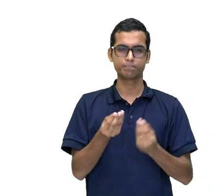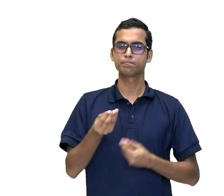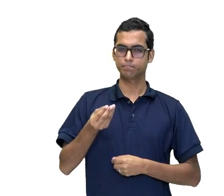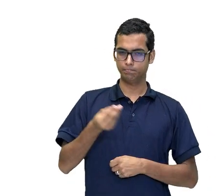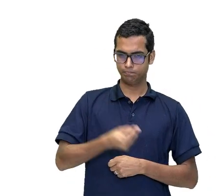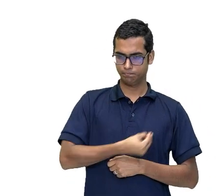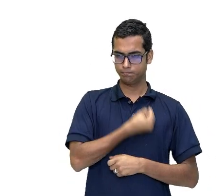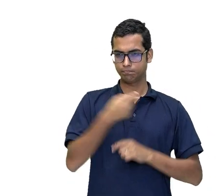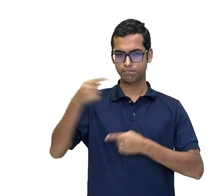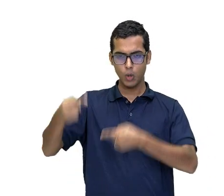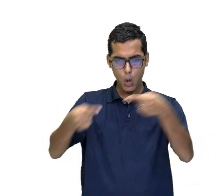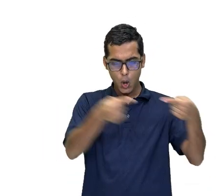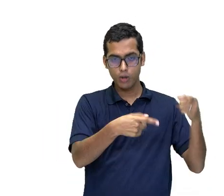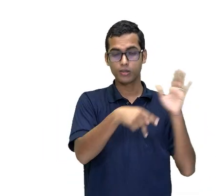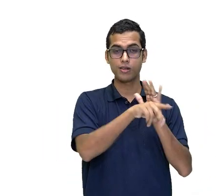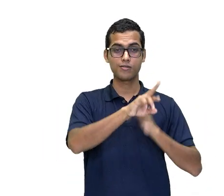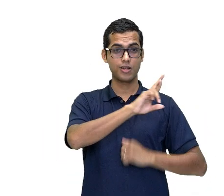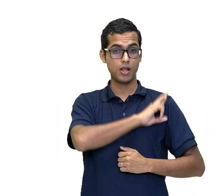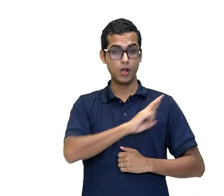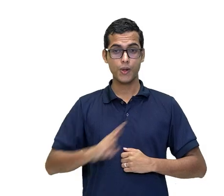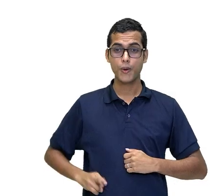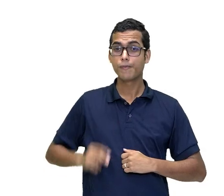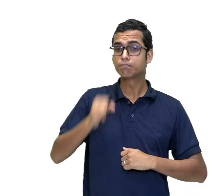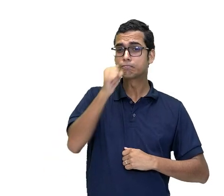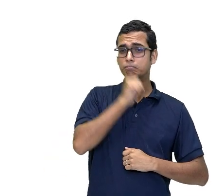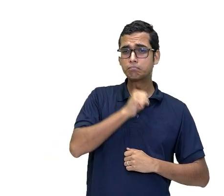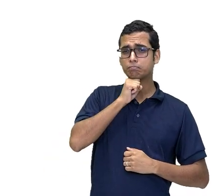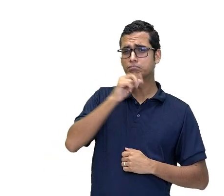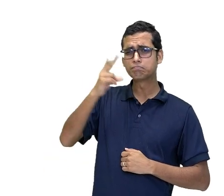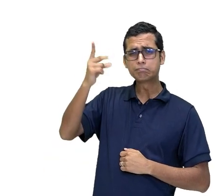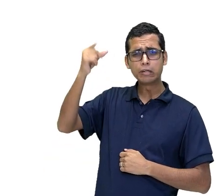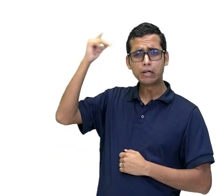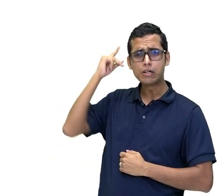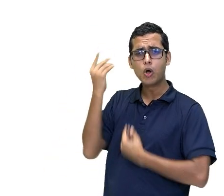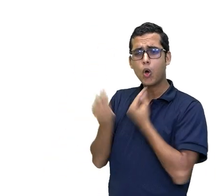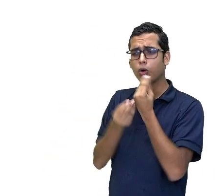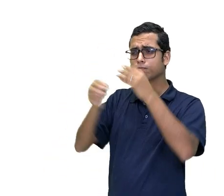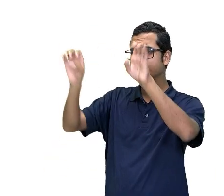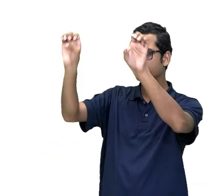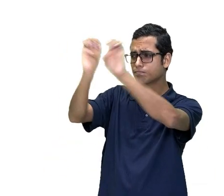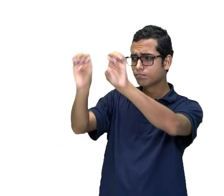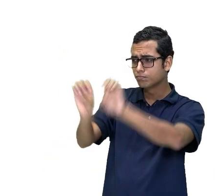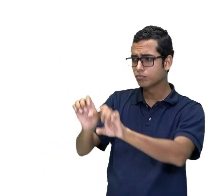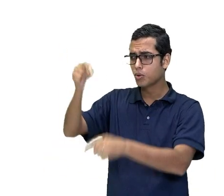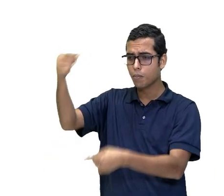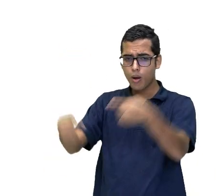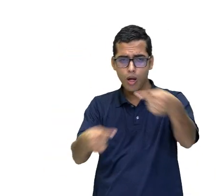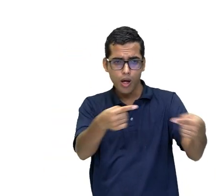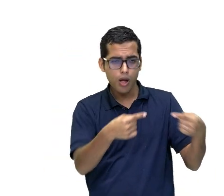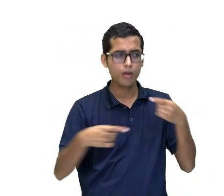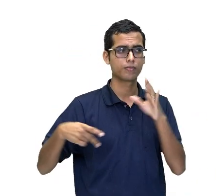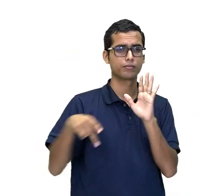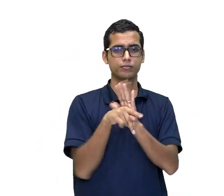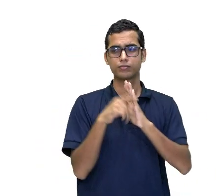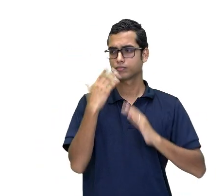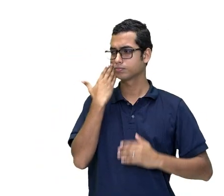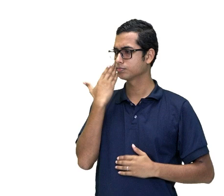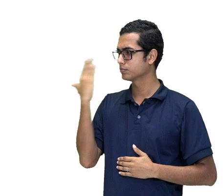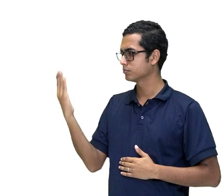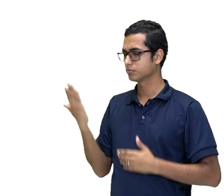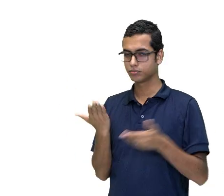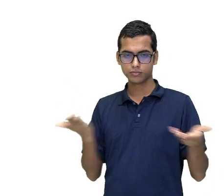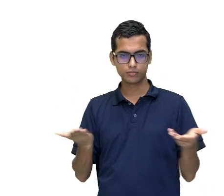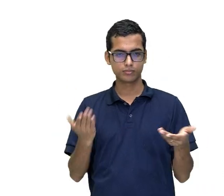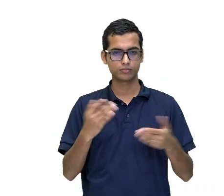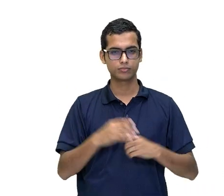na República Velha, esse esquema, como é que funcionava a estrutura política da República das Oligarquias. Vamos adiante então,